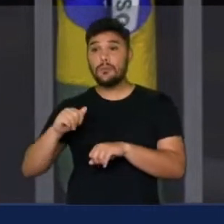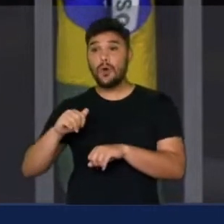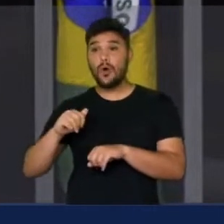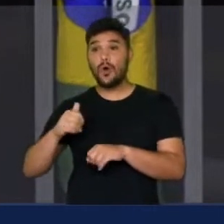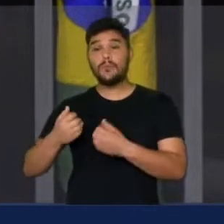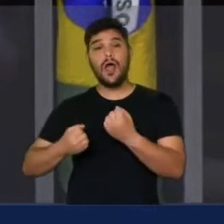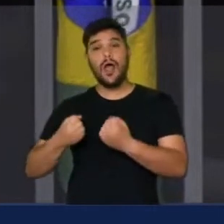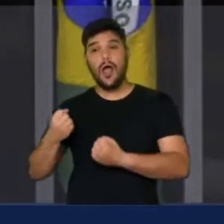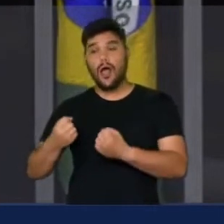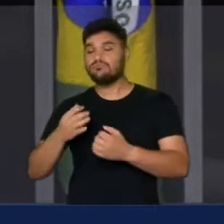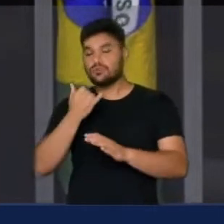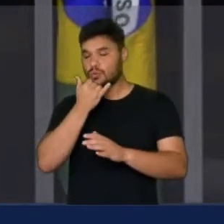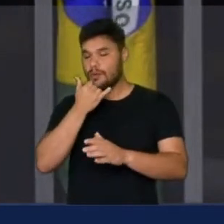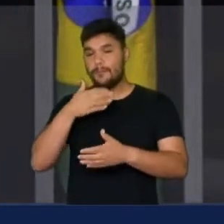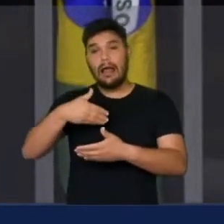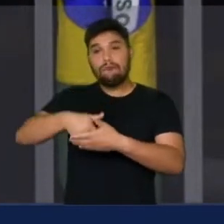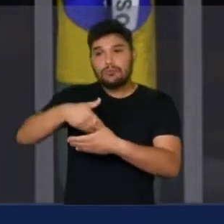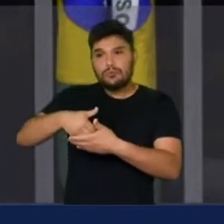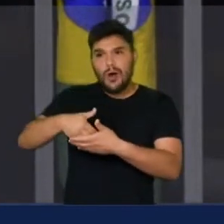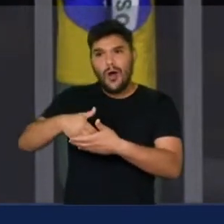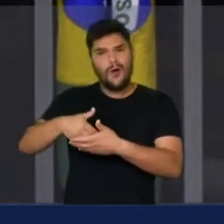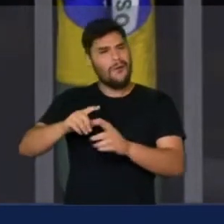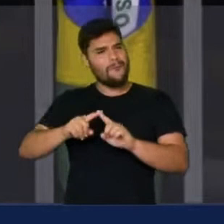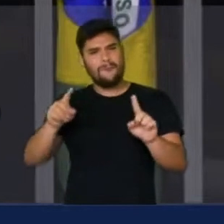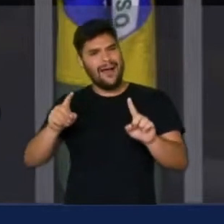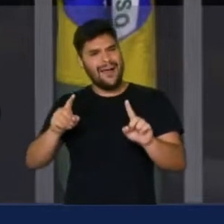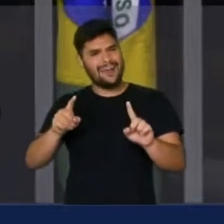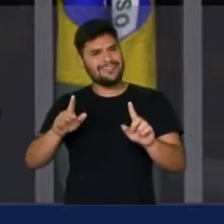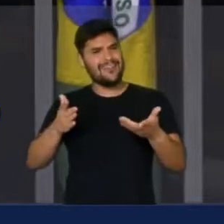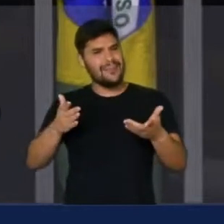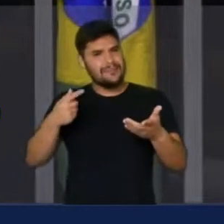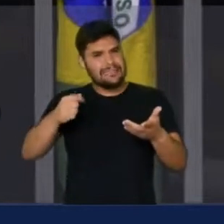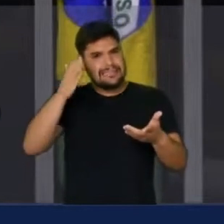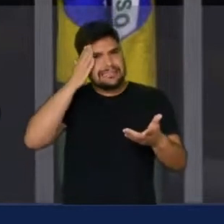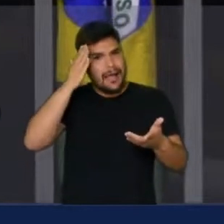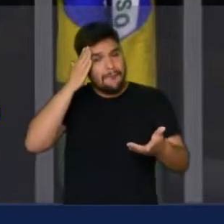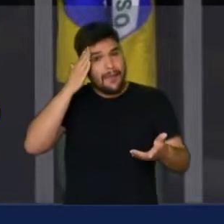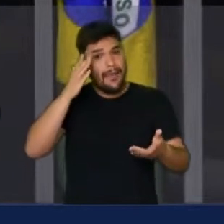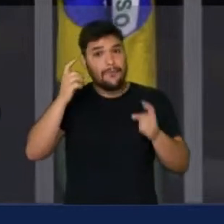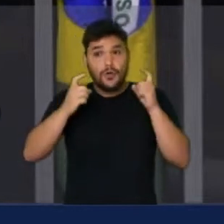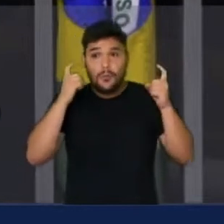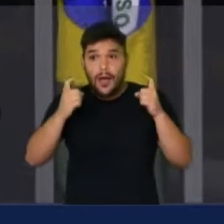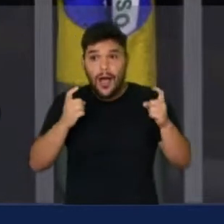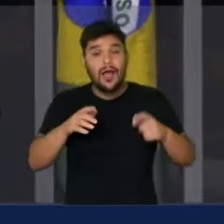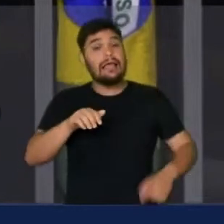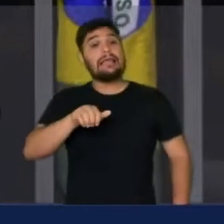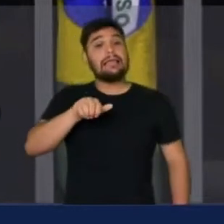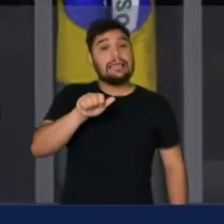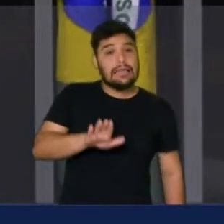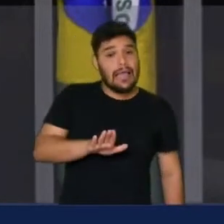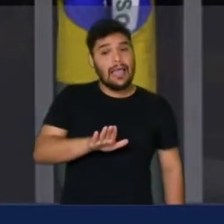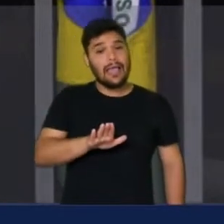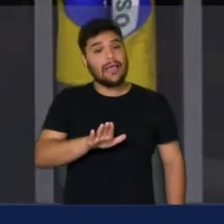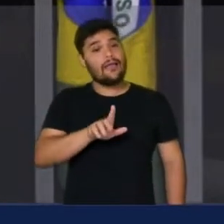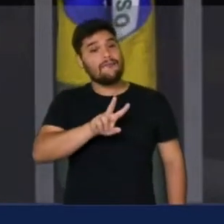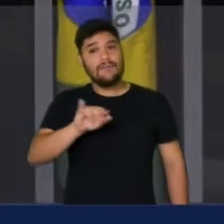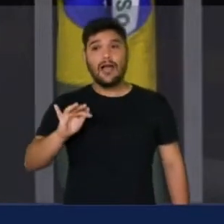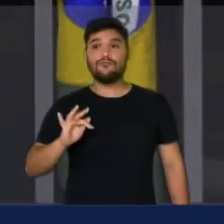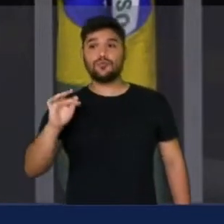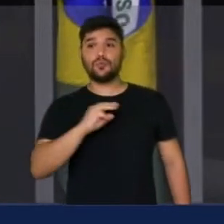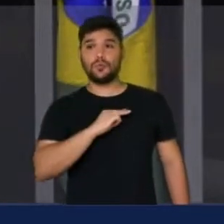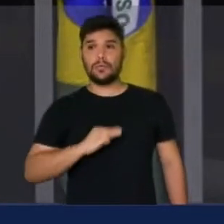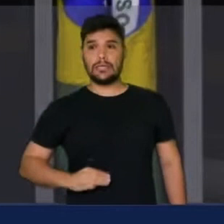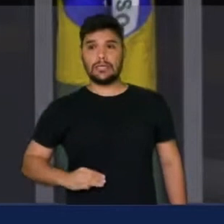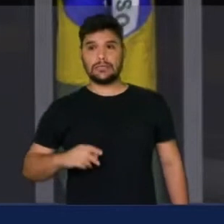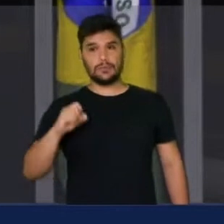quando a gente tem que discutir é quais são as raposas que o Lula está colocando para cuidar de cada ministério aqui no país. Parece